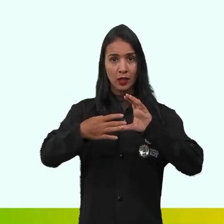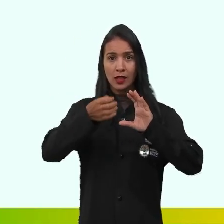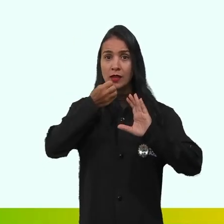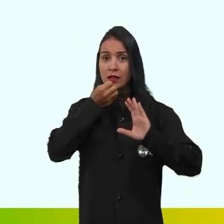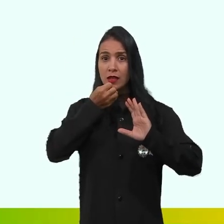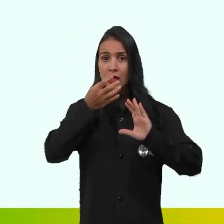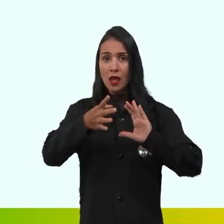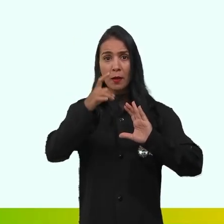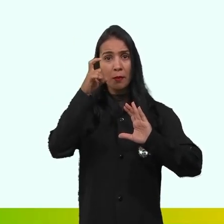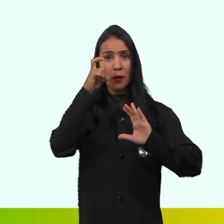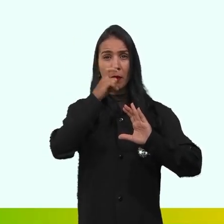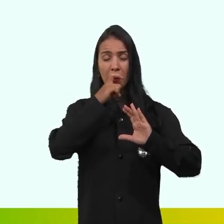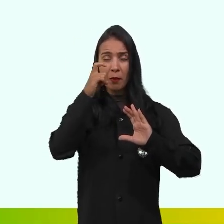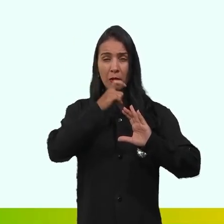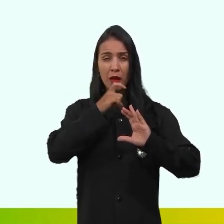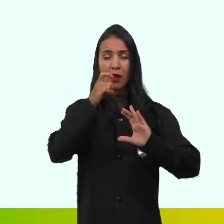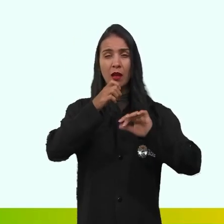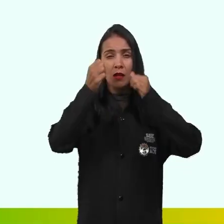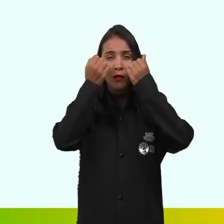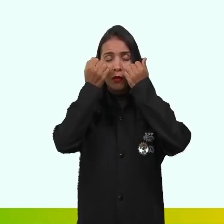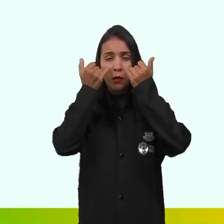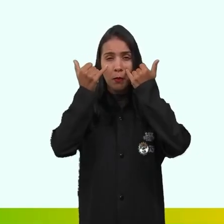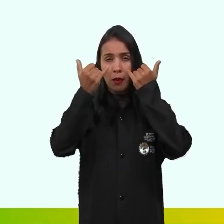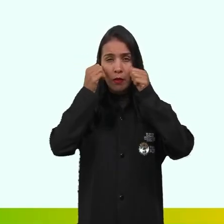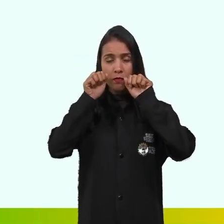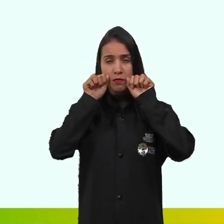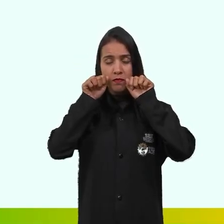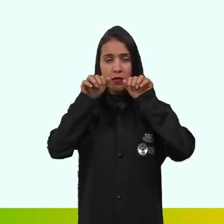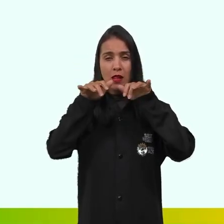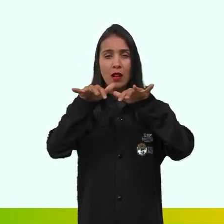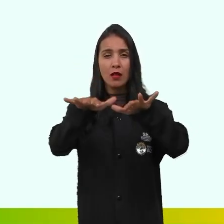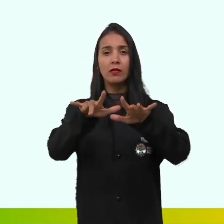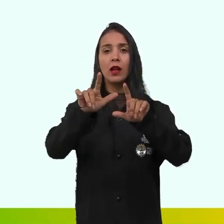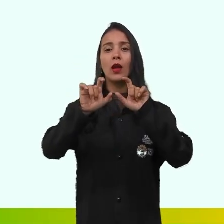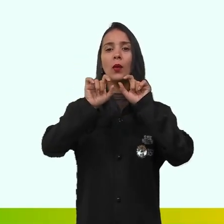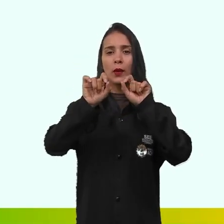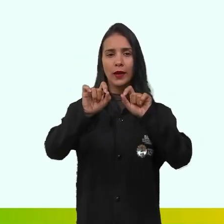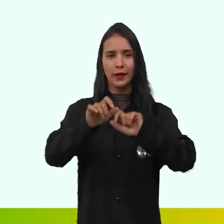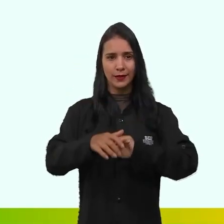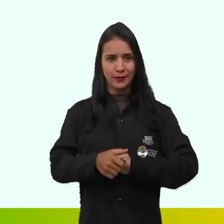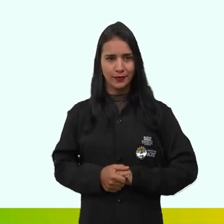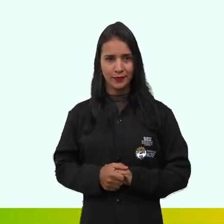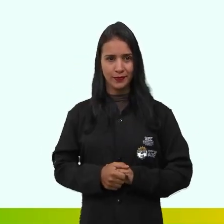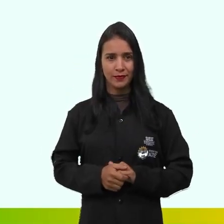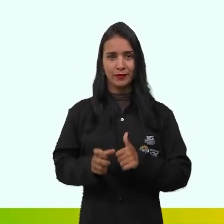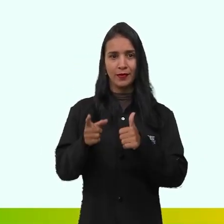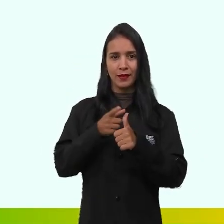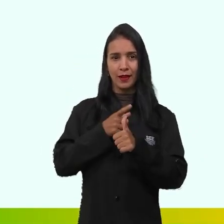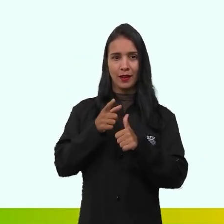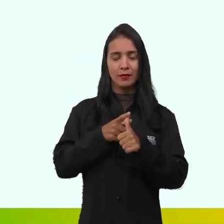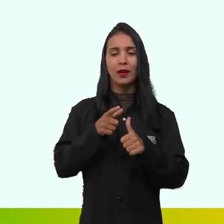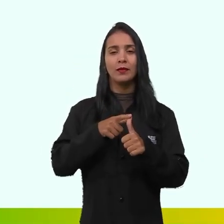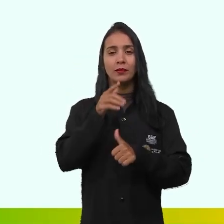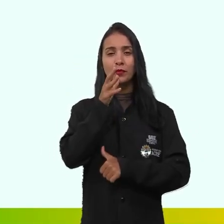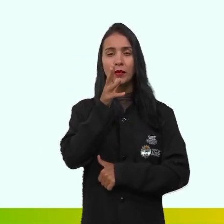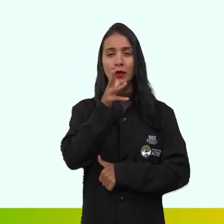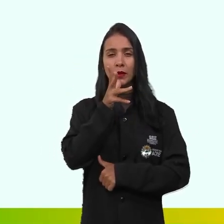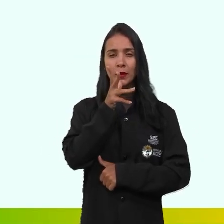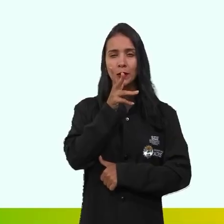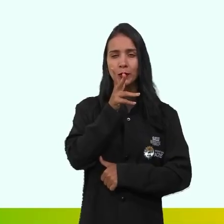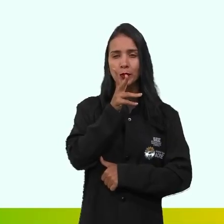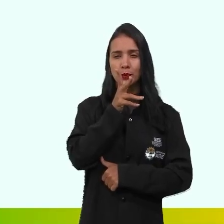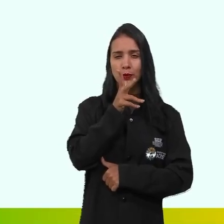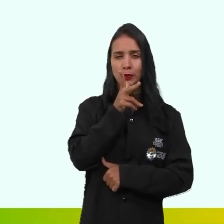a disseminação de fake news nas redes sociais é, letra A lentidão dos algoritmos